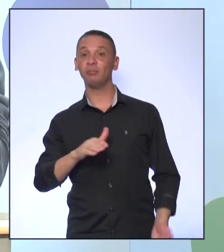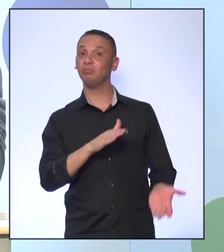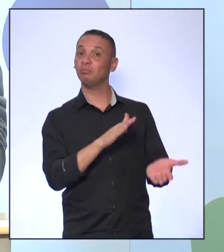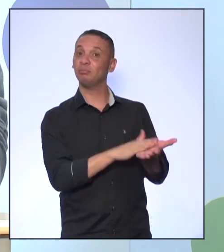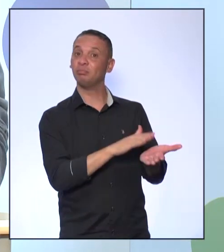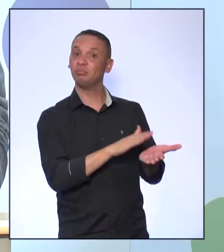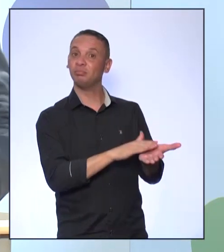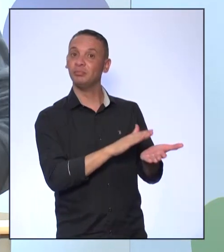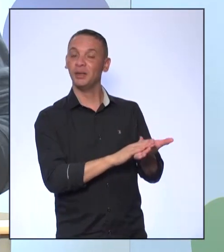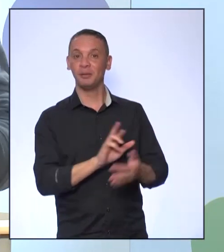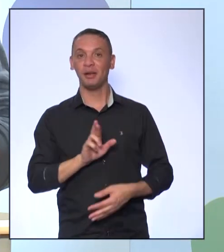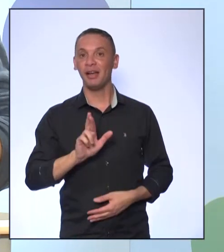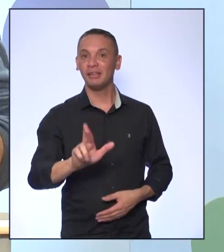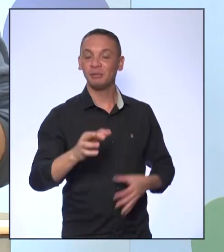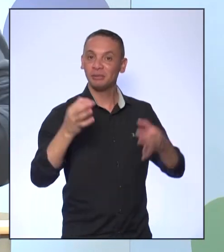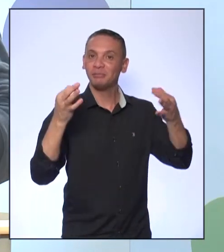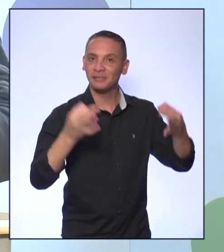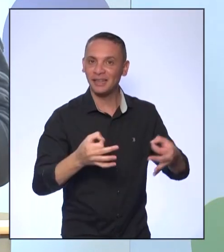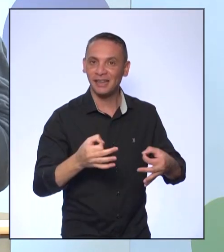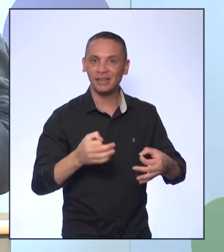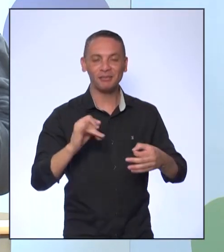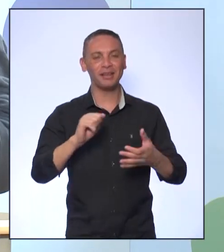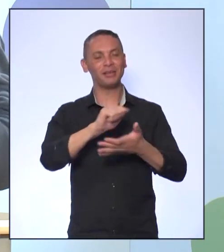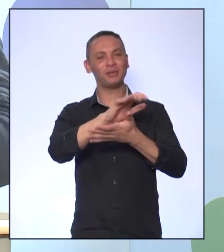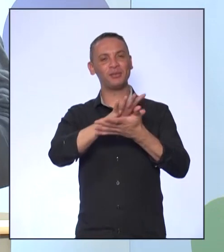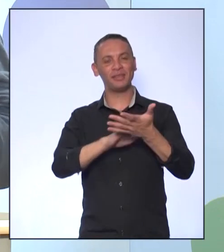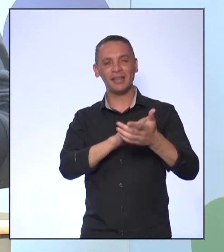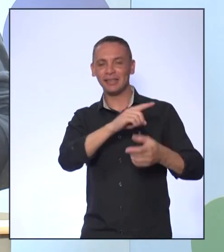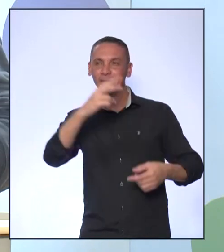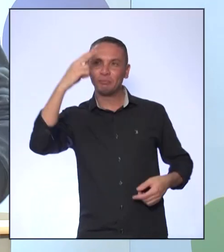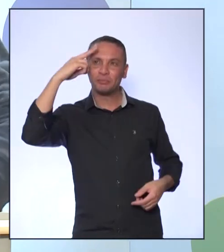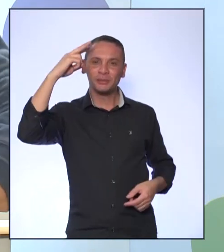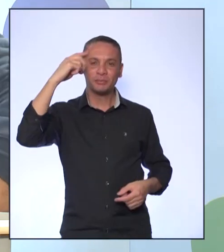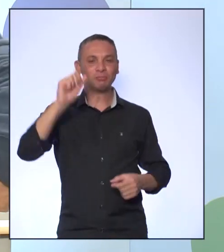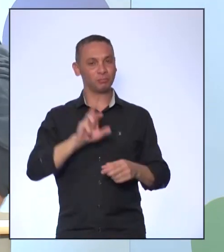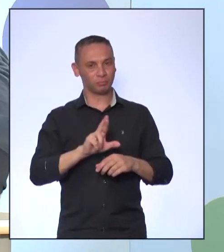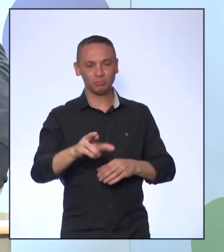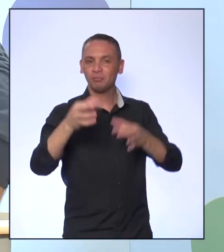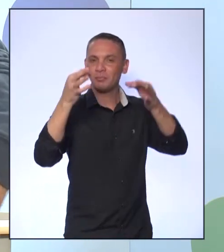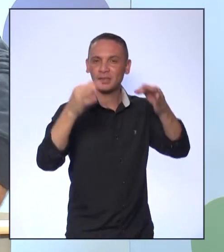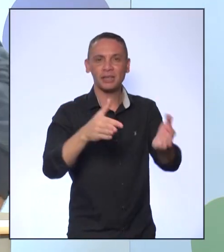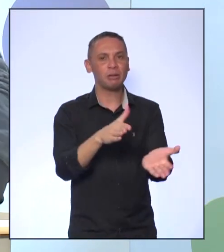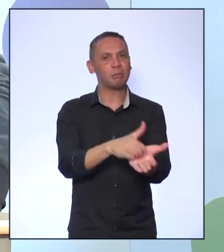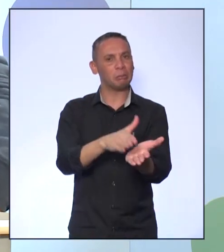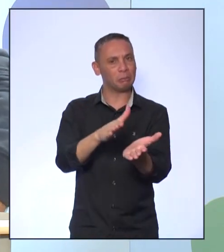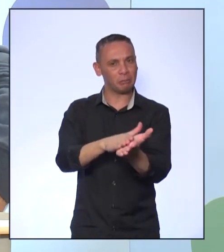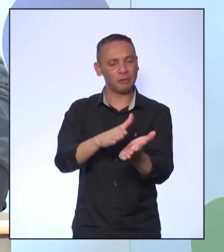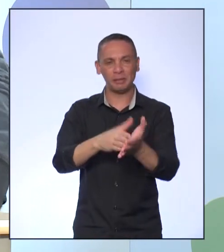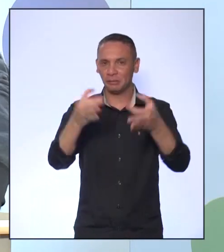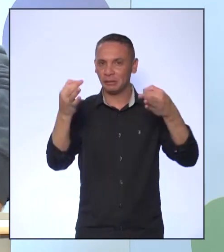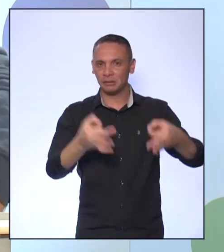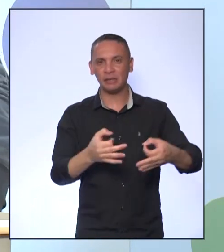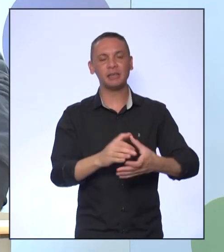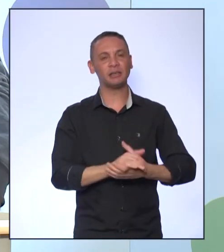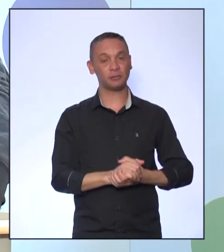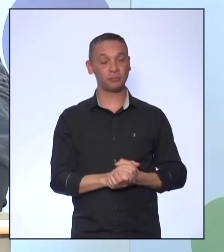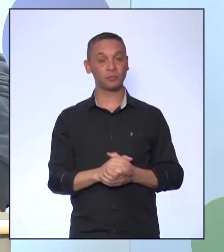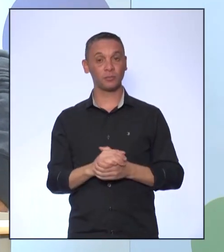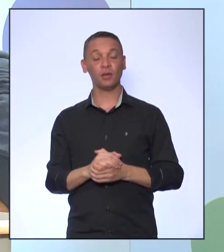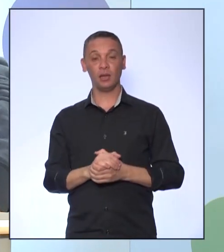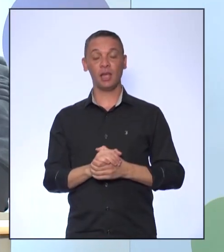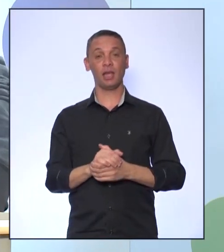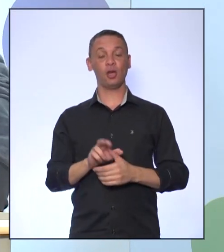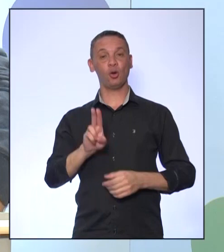na ideia que eu ia passar até para as atividades, até para dar um tempinho para eles responderem. Mas você está de parabéns, Vitor. É isso aí mesmo. É a União